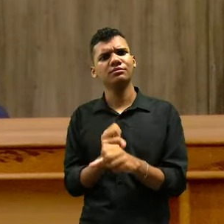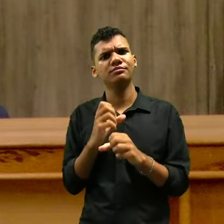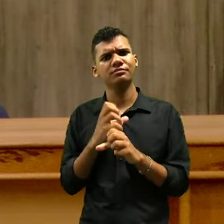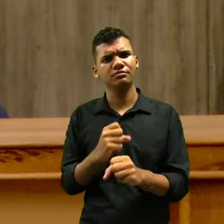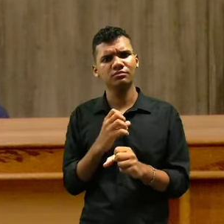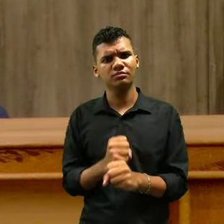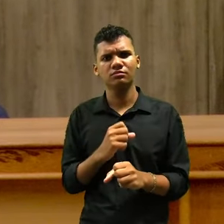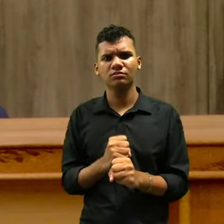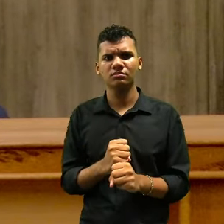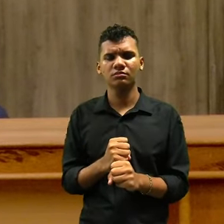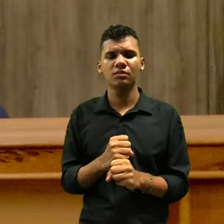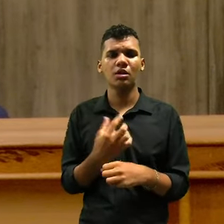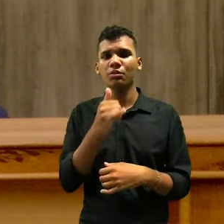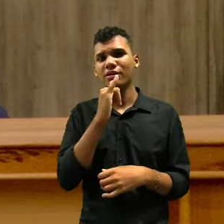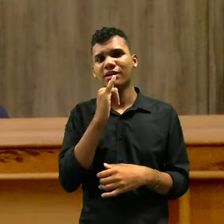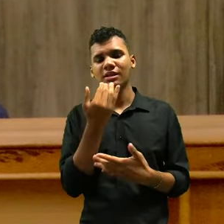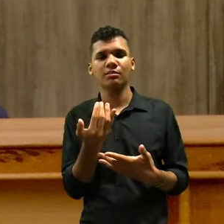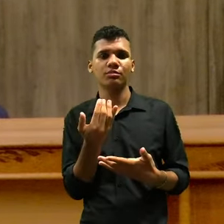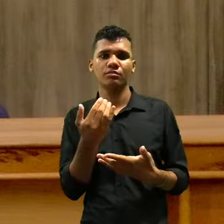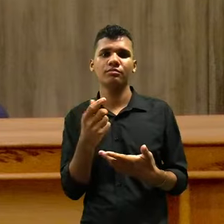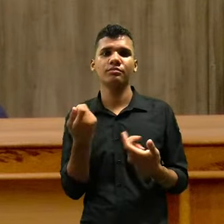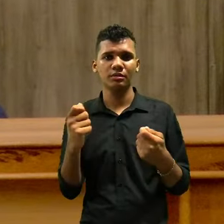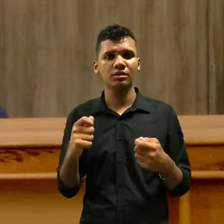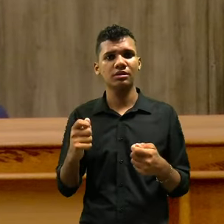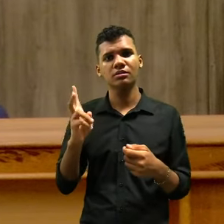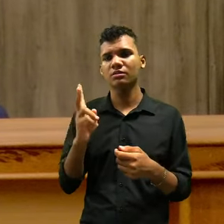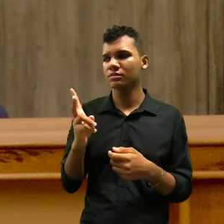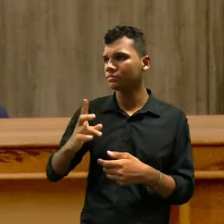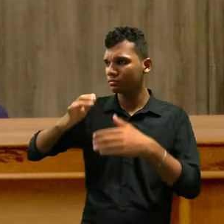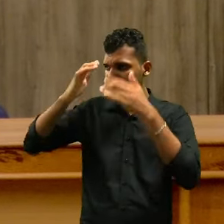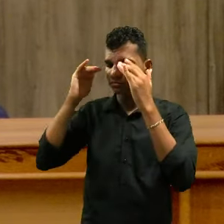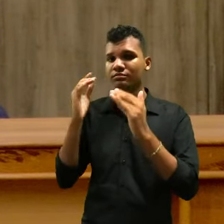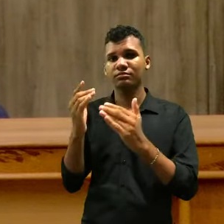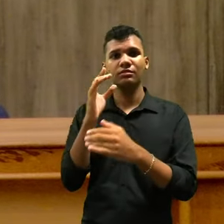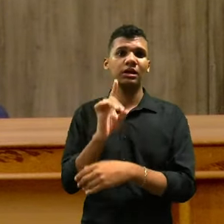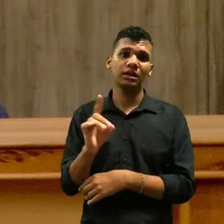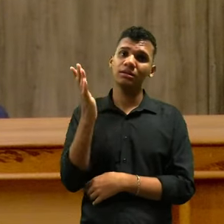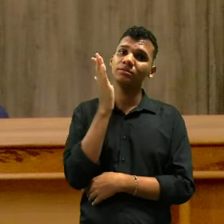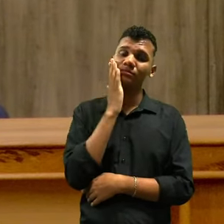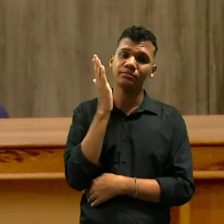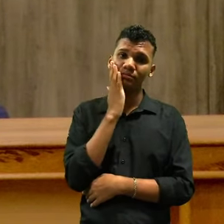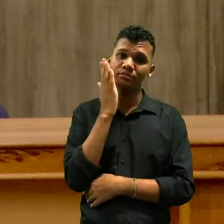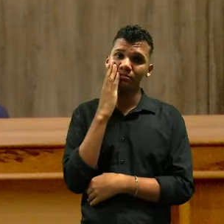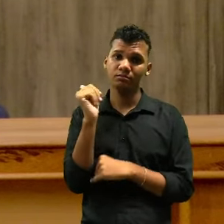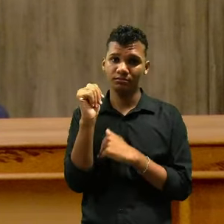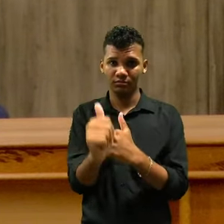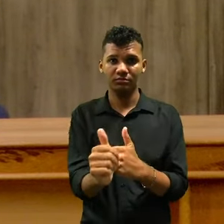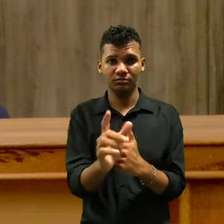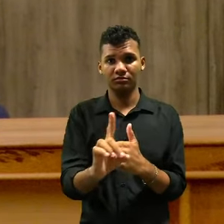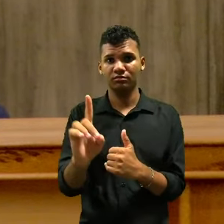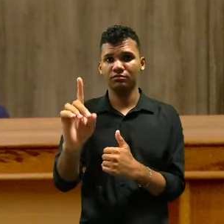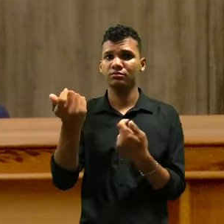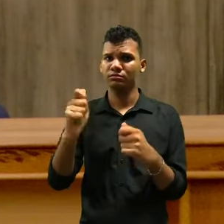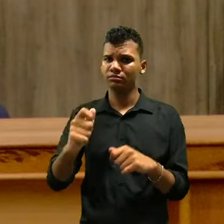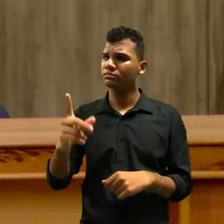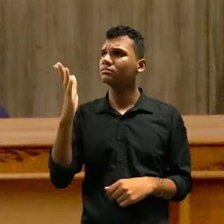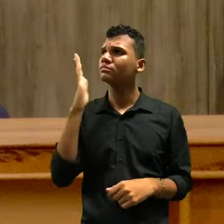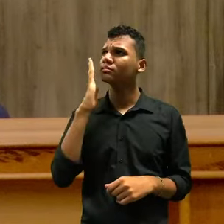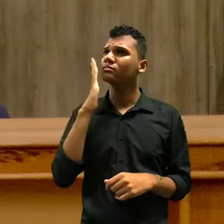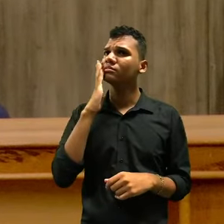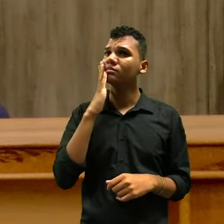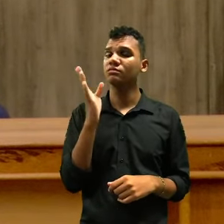tem que ter cálculo coloca o o o 26 para servir a Jesus tem que ter cálculo Lê aí